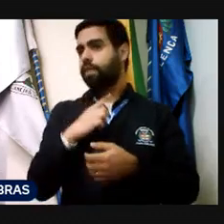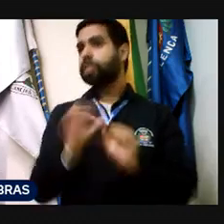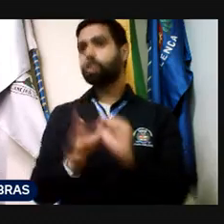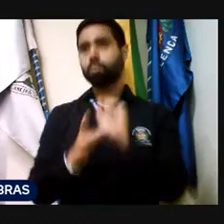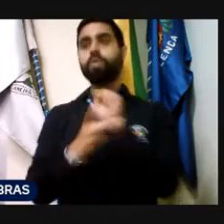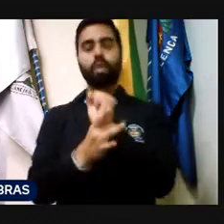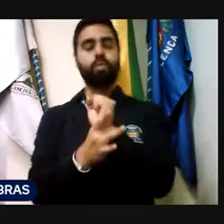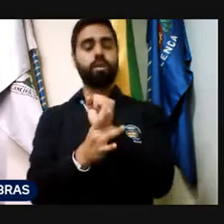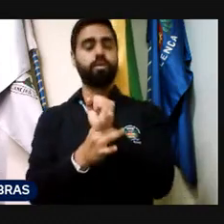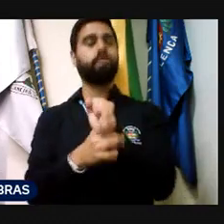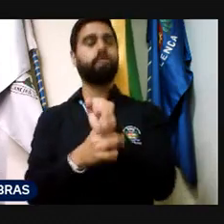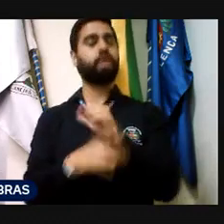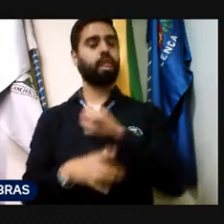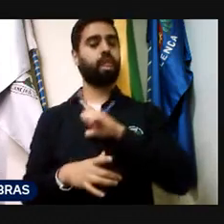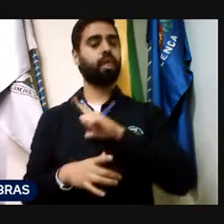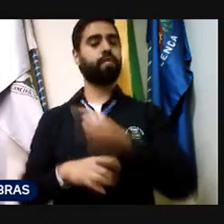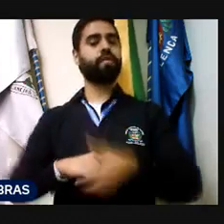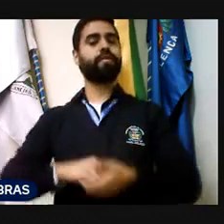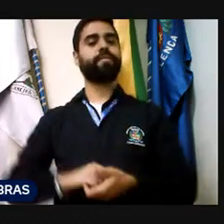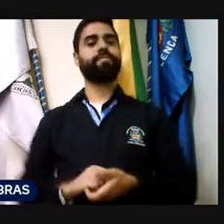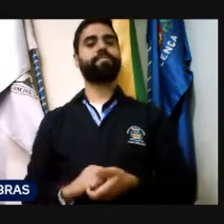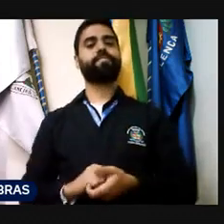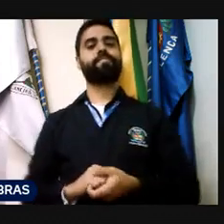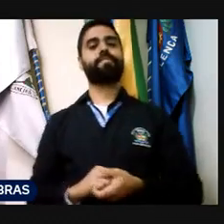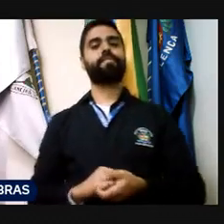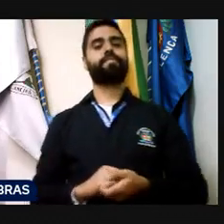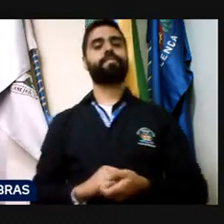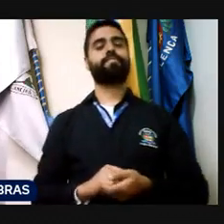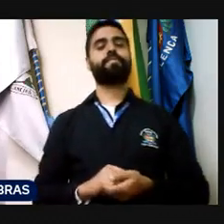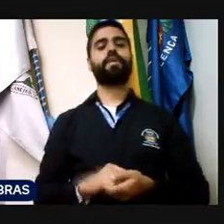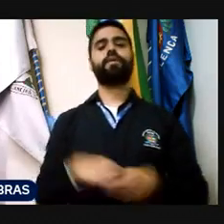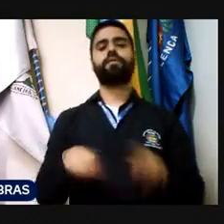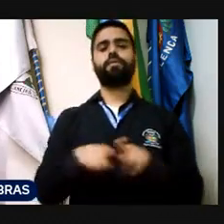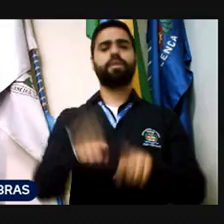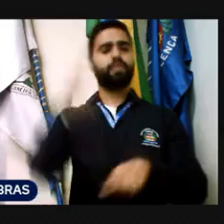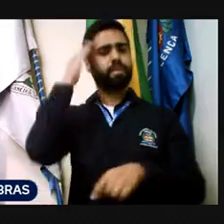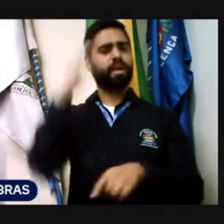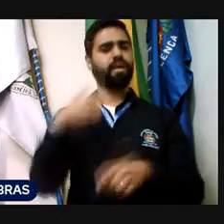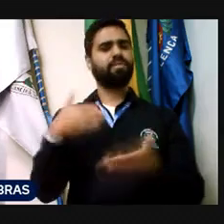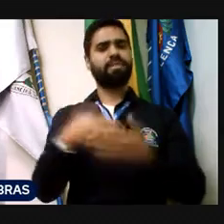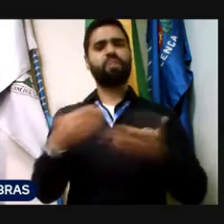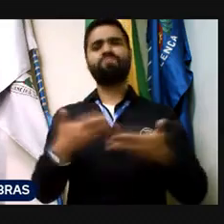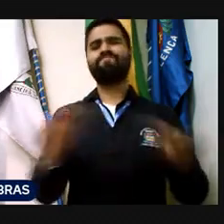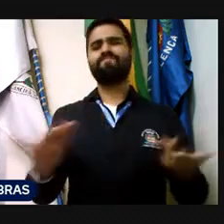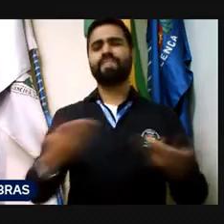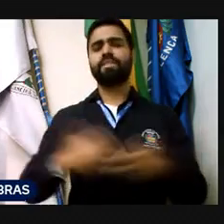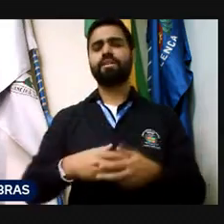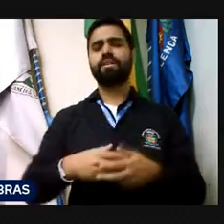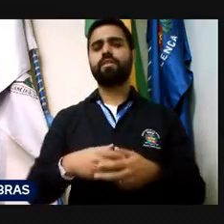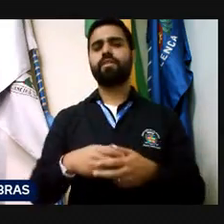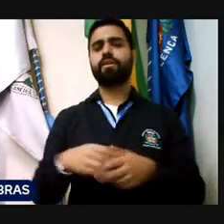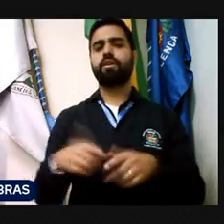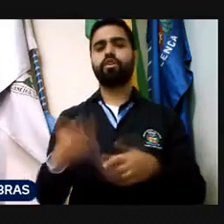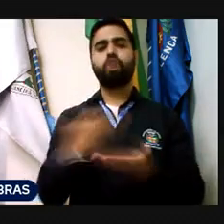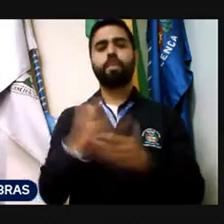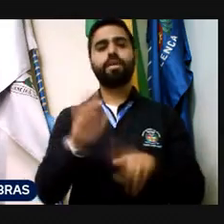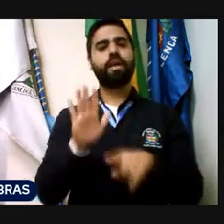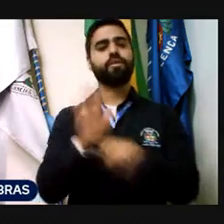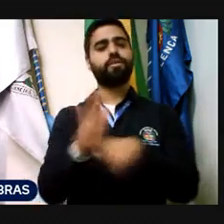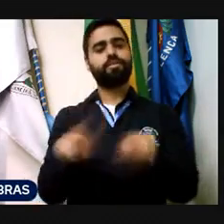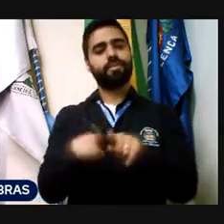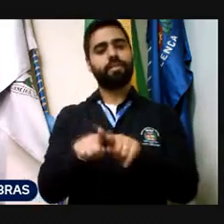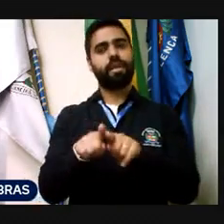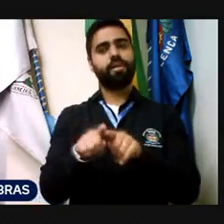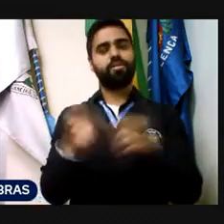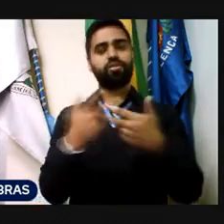segurança, e a gente vê até que ponto nós vamos ter que começar a apoiar esses eventos